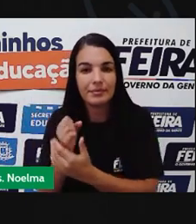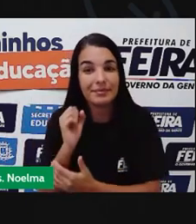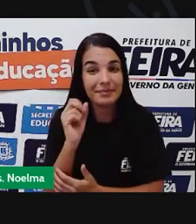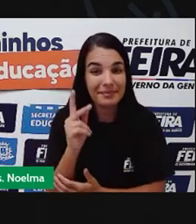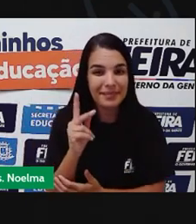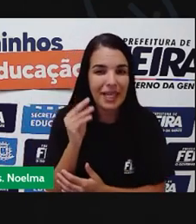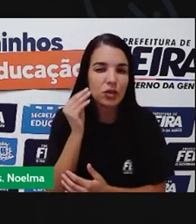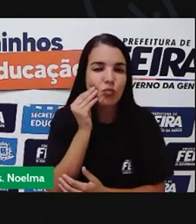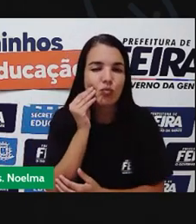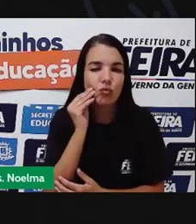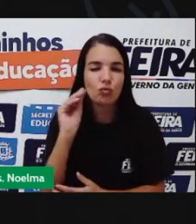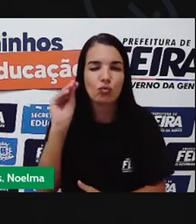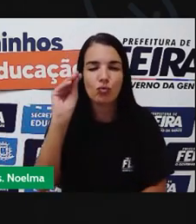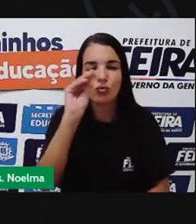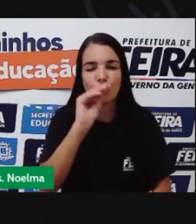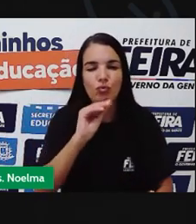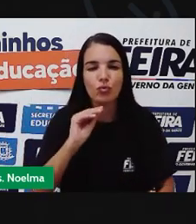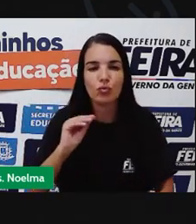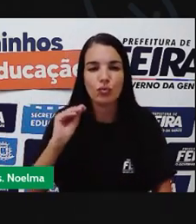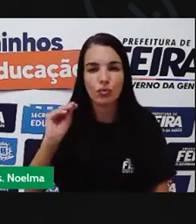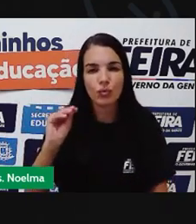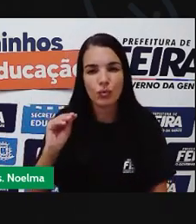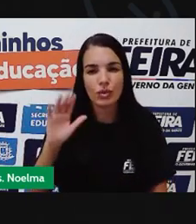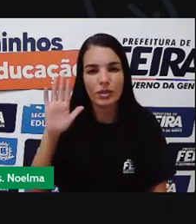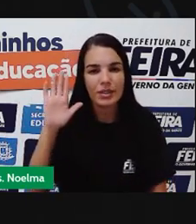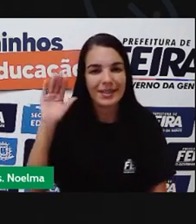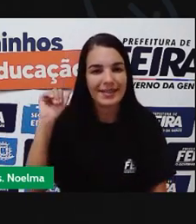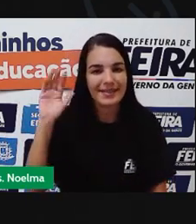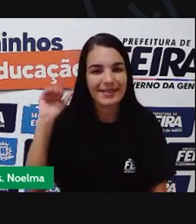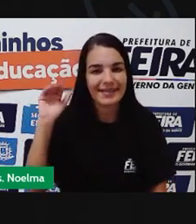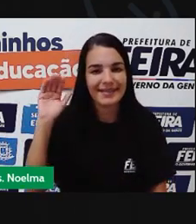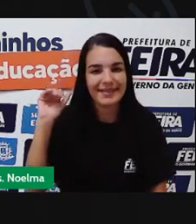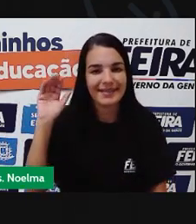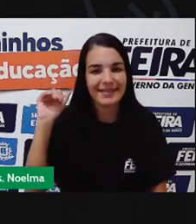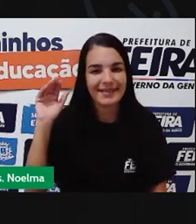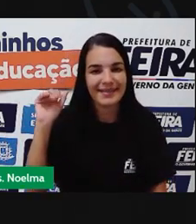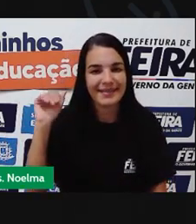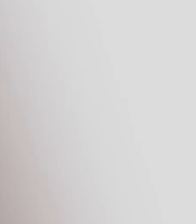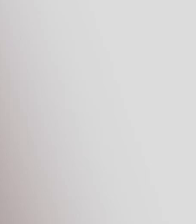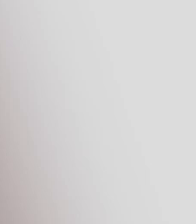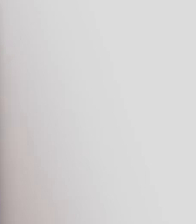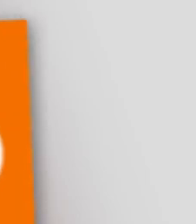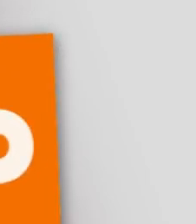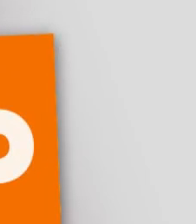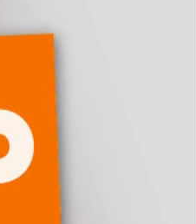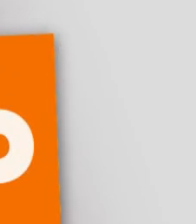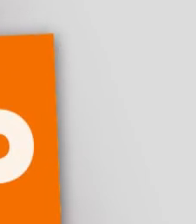certo? Beijinho no coração de cada um de vocês e até mais. Tchau, tchau.